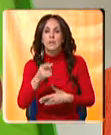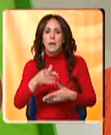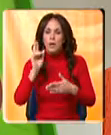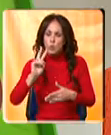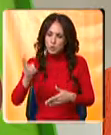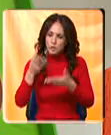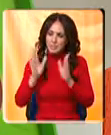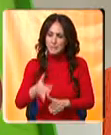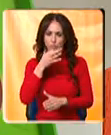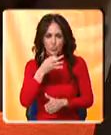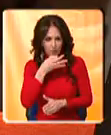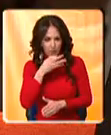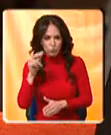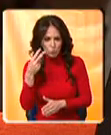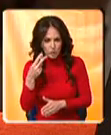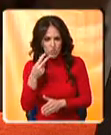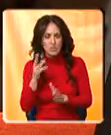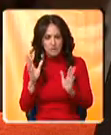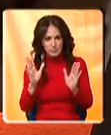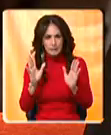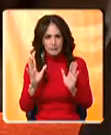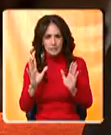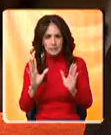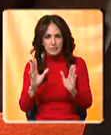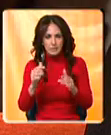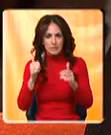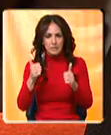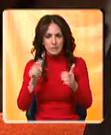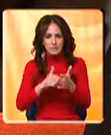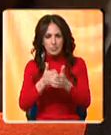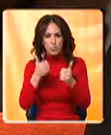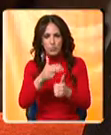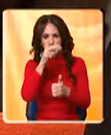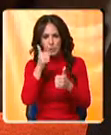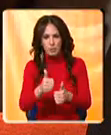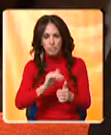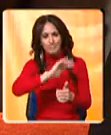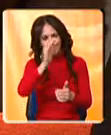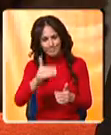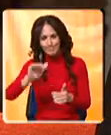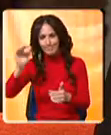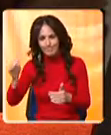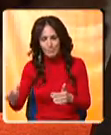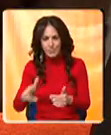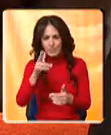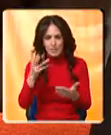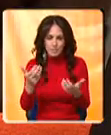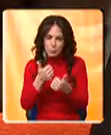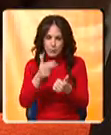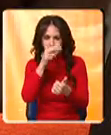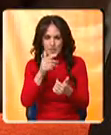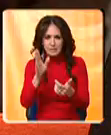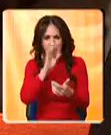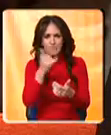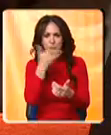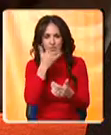que ter uma conversa, que sempre foste um bom amigo, um bom namorado, tivemos altos e baixos como todas as relações. E opa, se